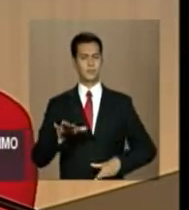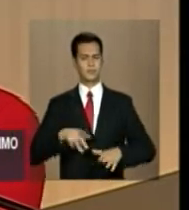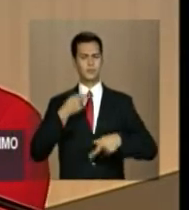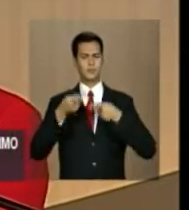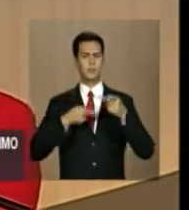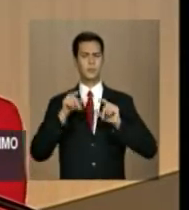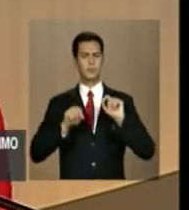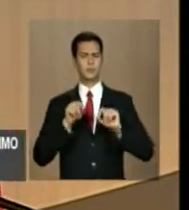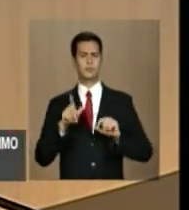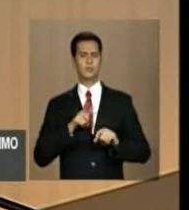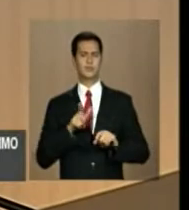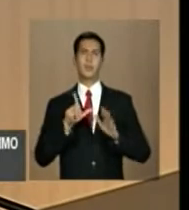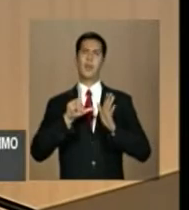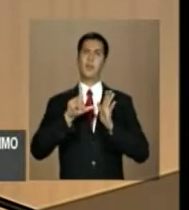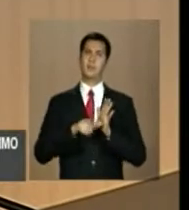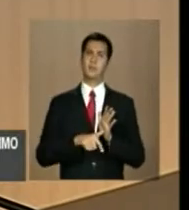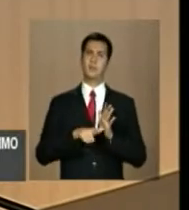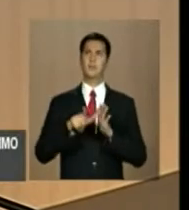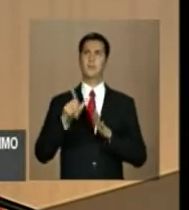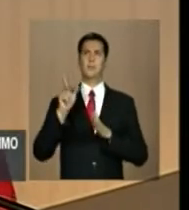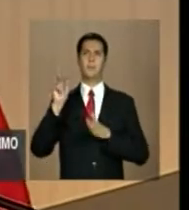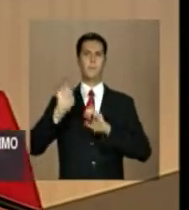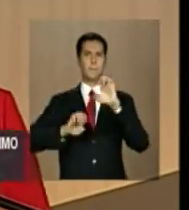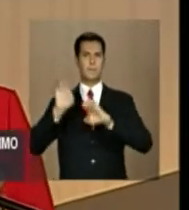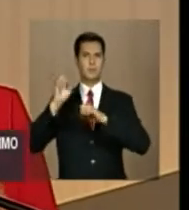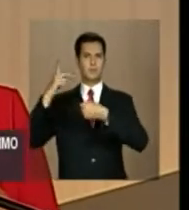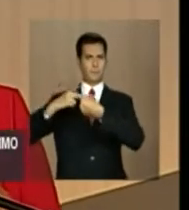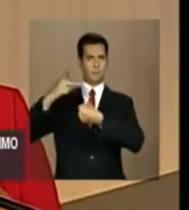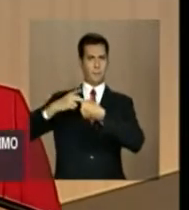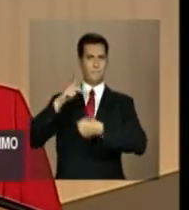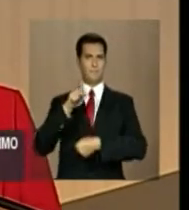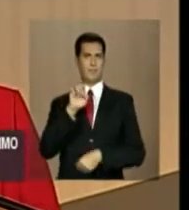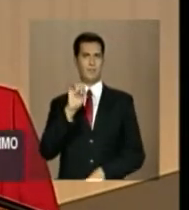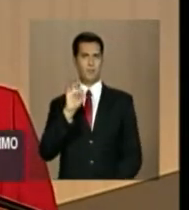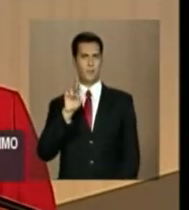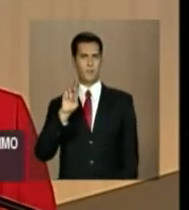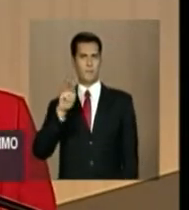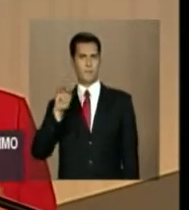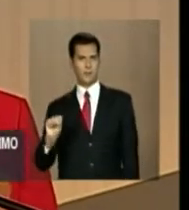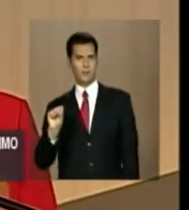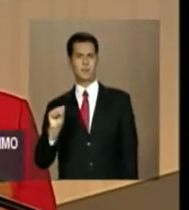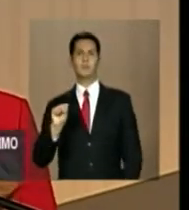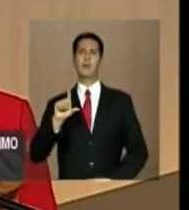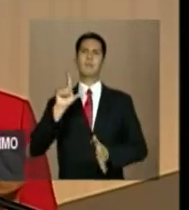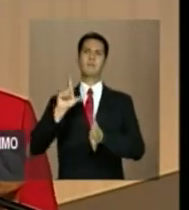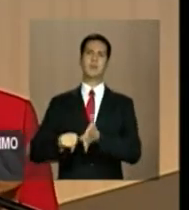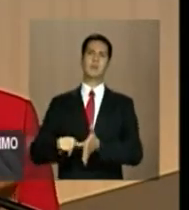houve atraso na produção da Petrobras, porque a Petrobras, por